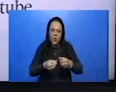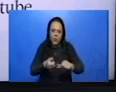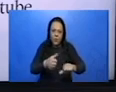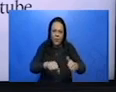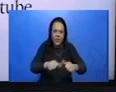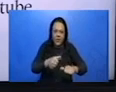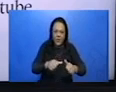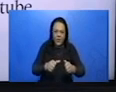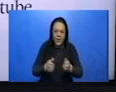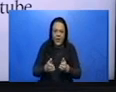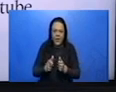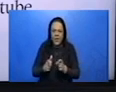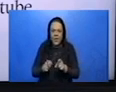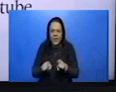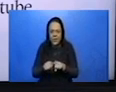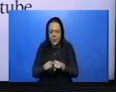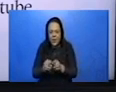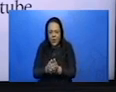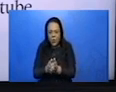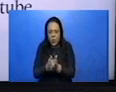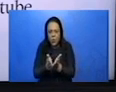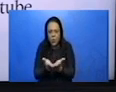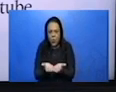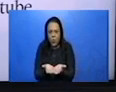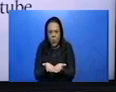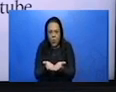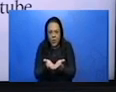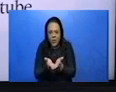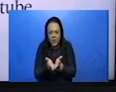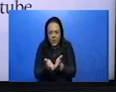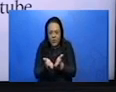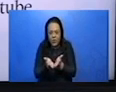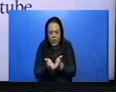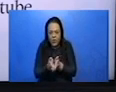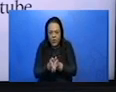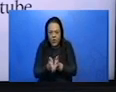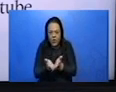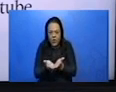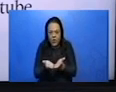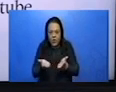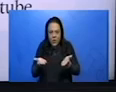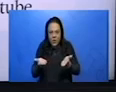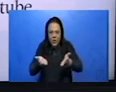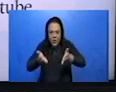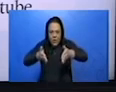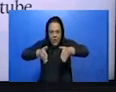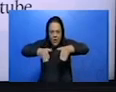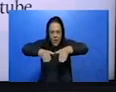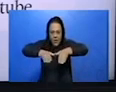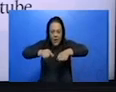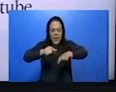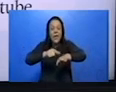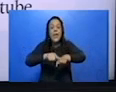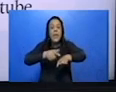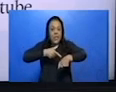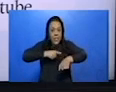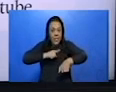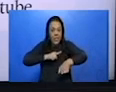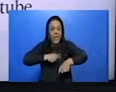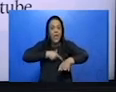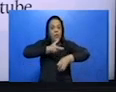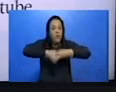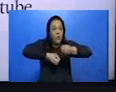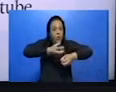na orelha, aquela parte móvel que fica grudadinha na capa dos dois lados, na orelha do livro, quanto também na quarta capa. Mas eu